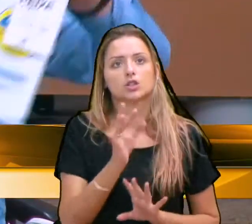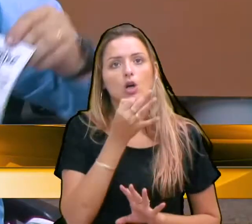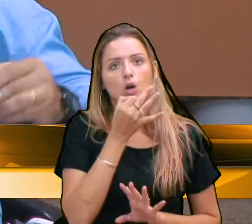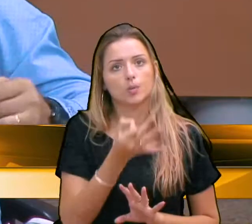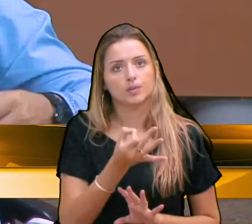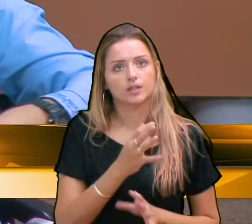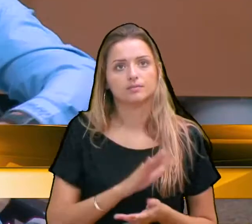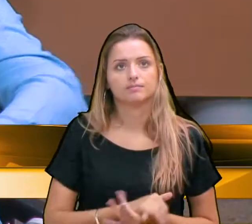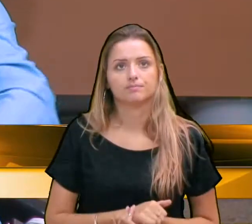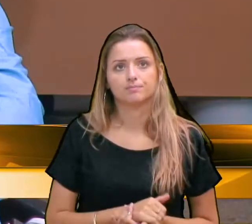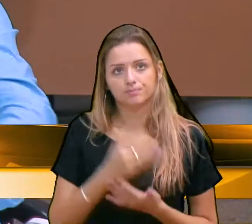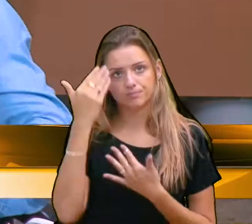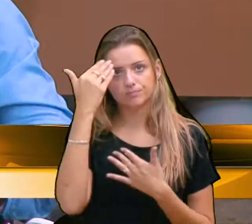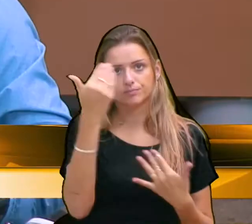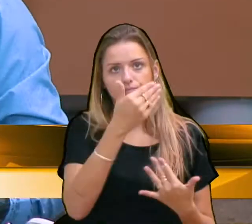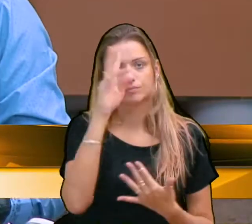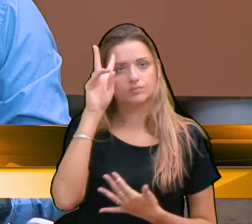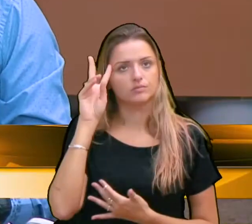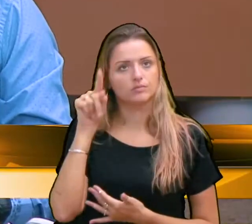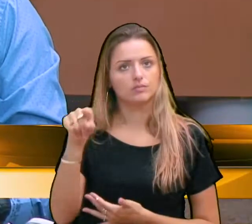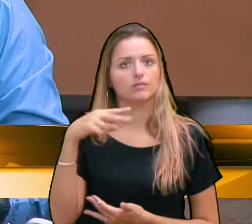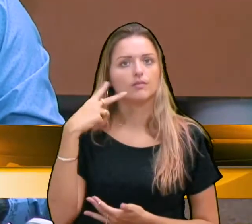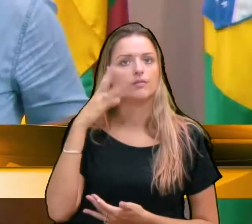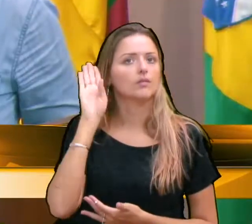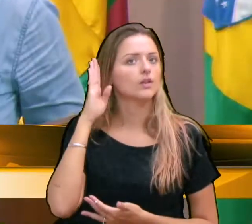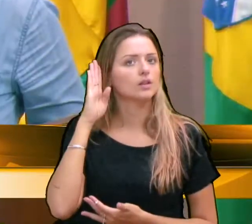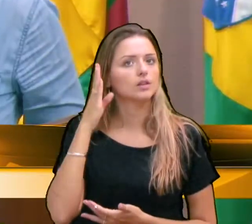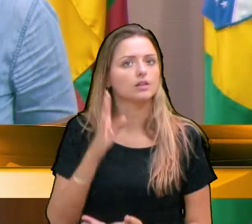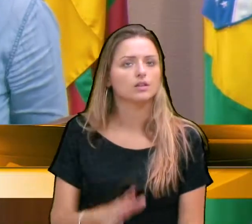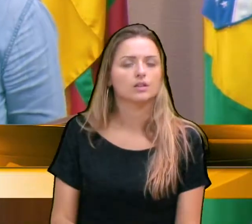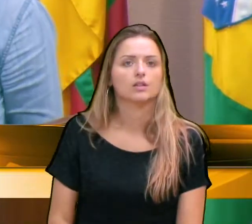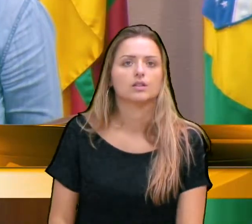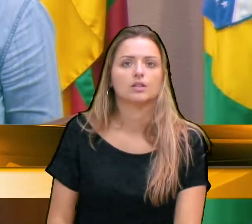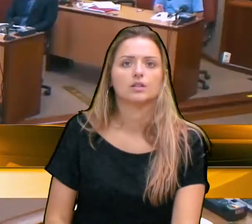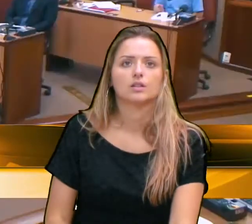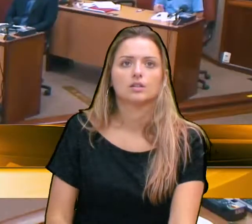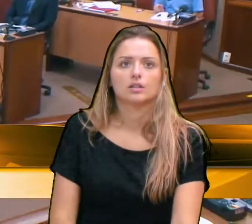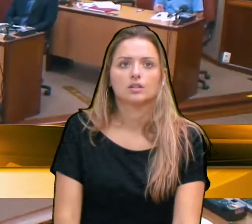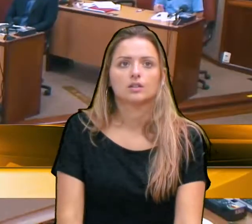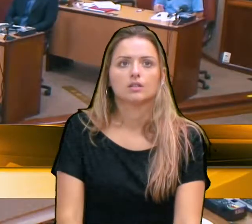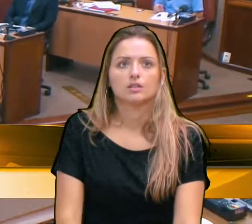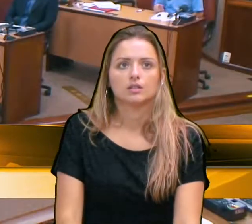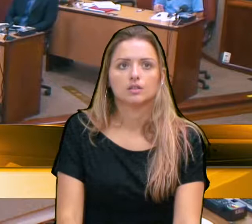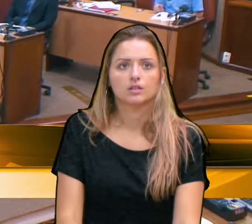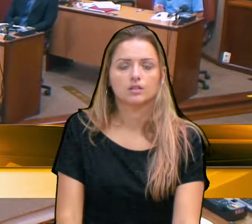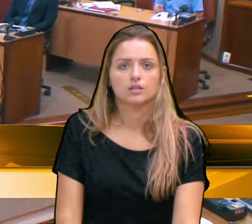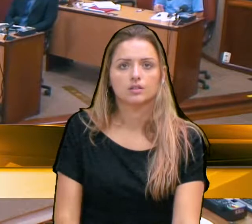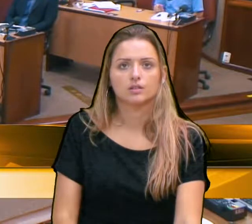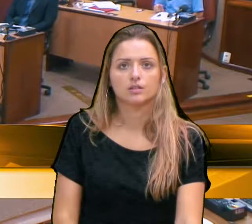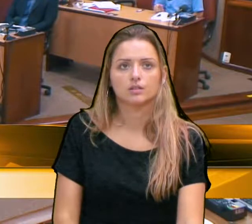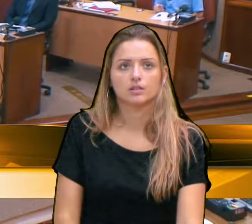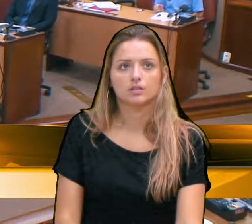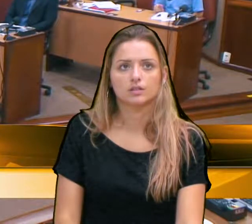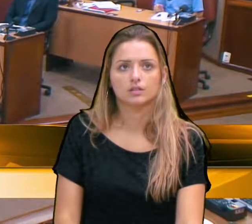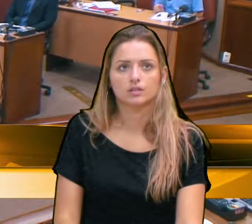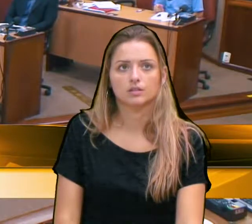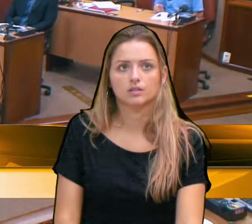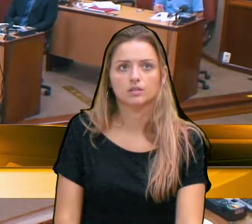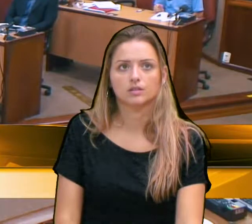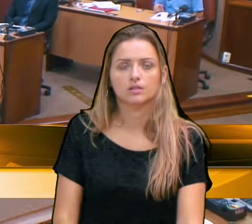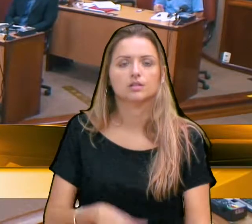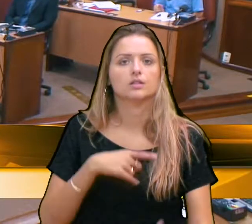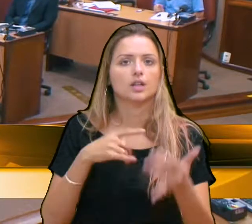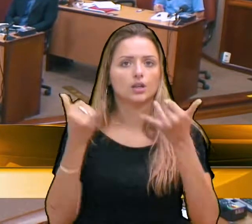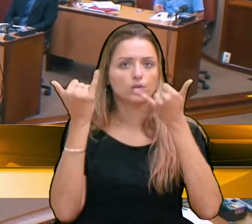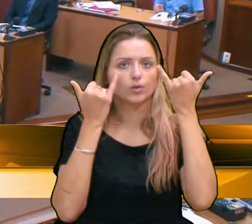sugestão. Obrigada. Vereador Tomé. A gente também tem informação também que